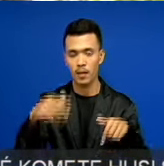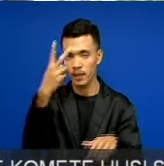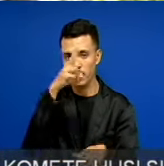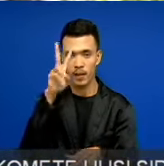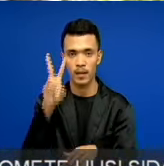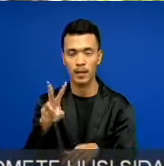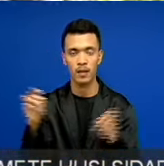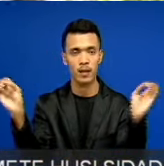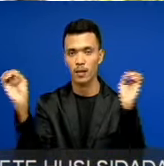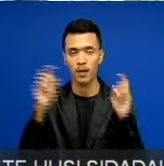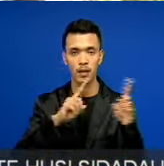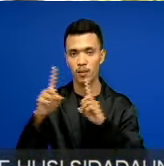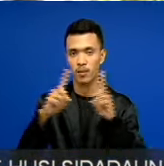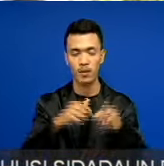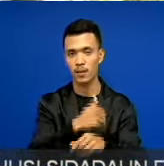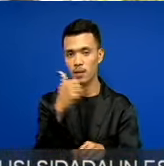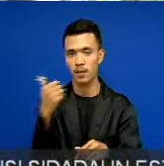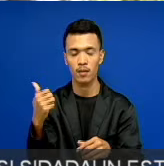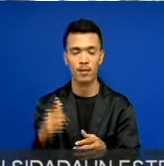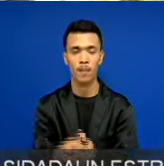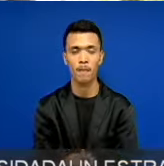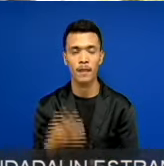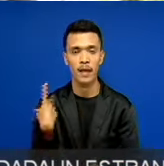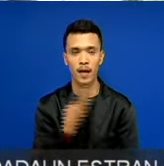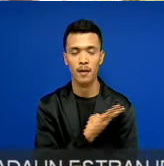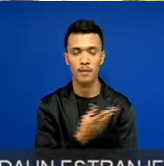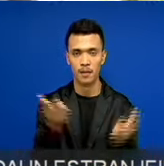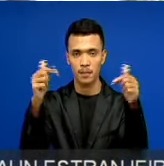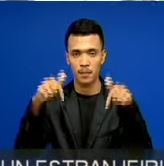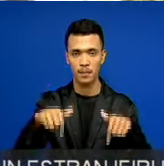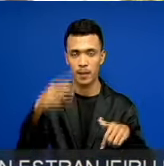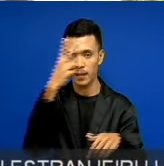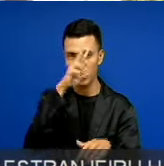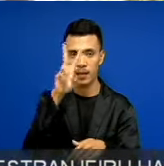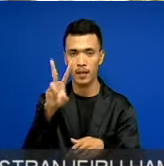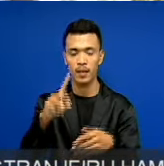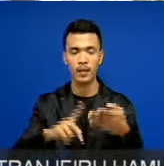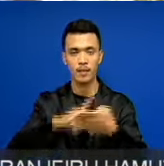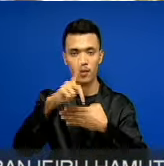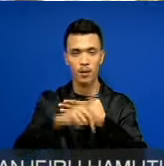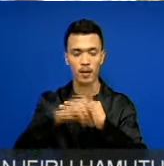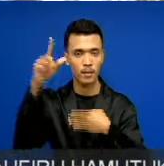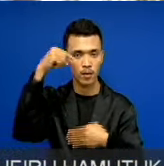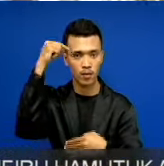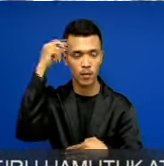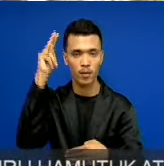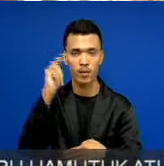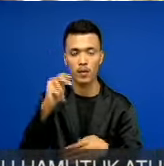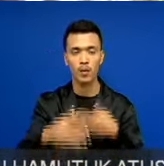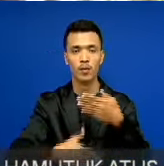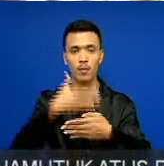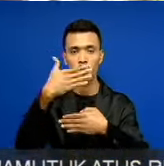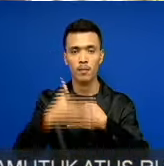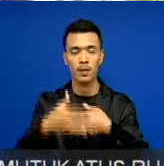para atu kolia tam buat selu kamlai neve amai identifica de programa governo ini ne tuir maine saya am